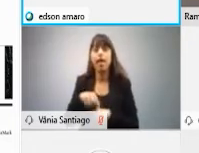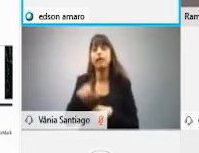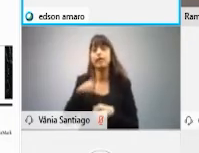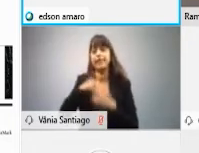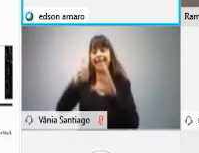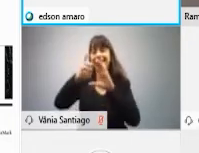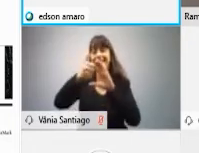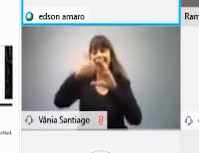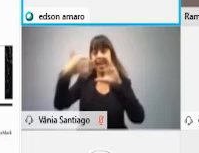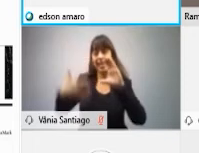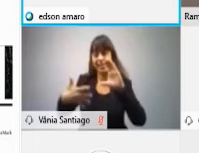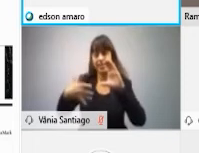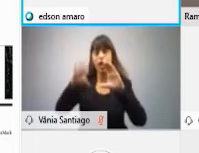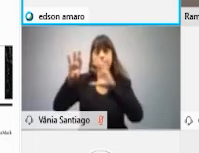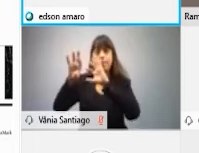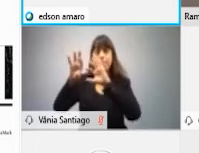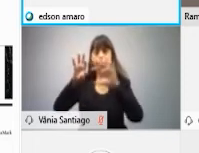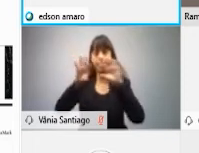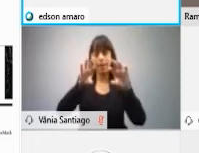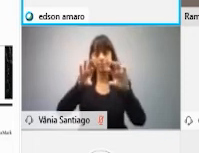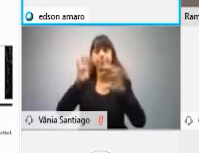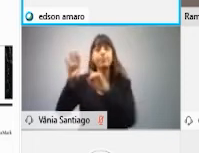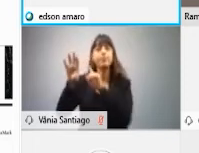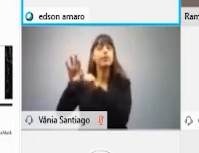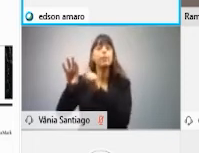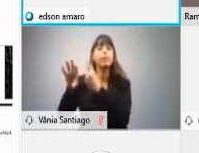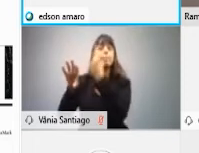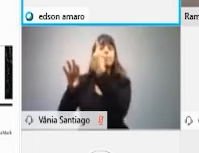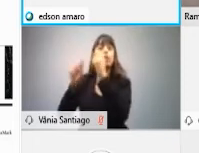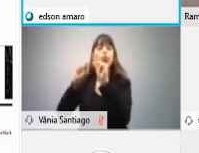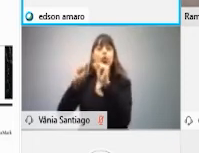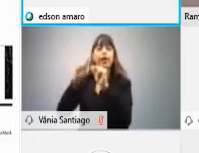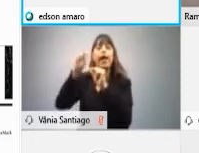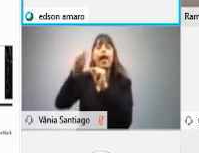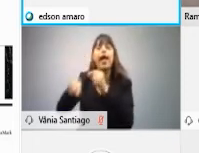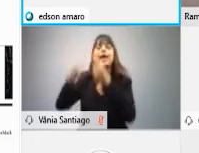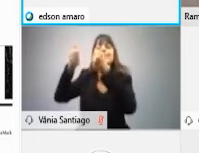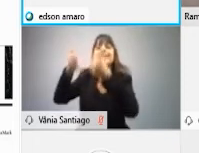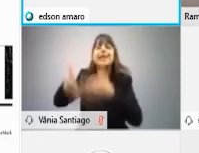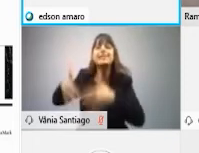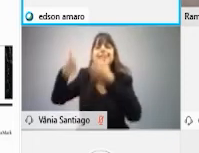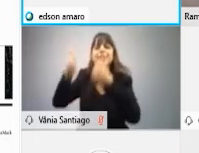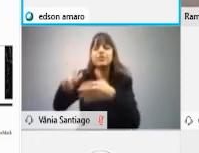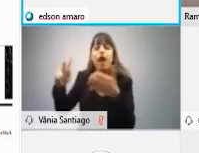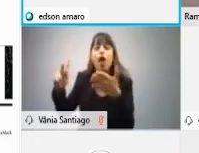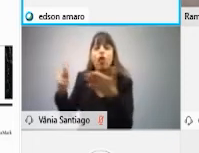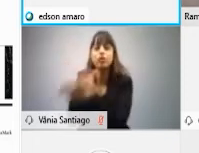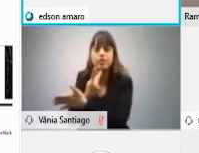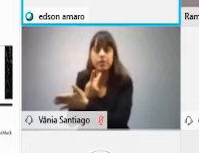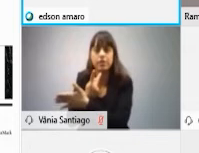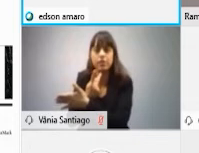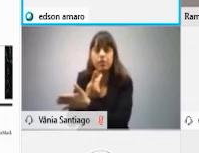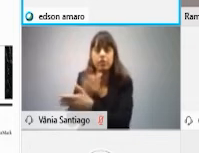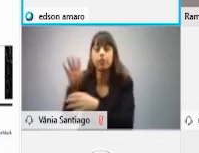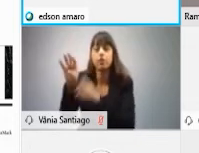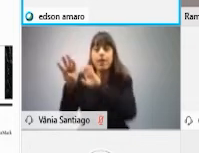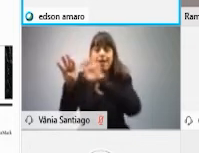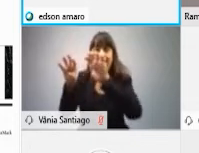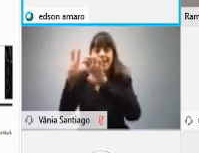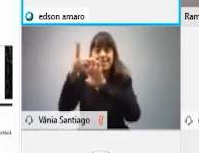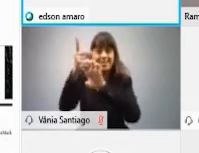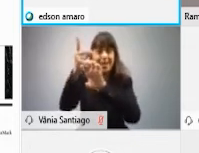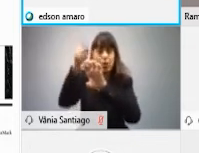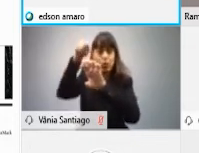análise descritiva, é só entender o fenômeno como ele é, o que já aconteceu. A segunda parte, a terceira parte, que é a análise preditiva,